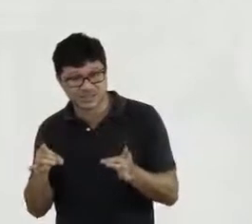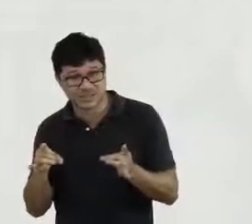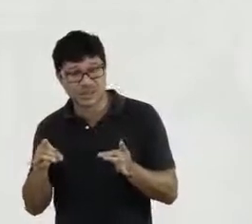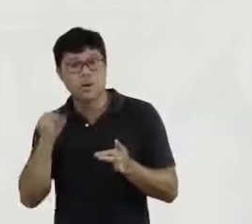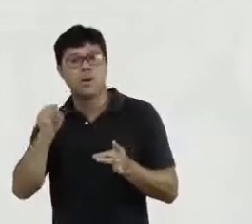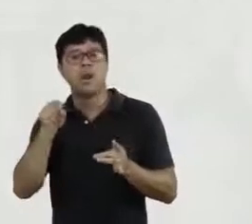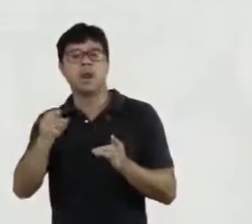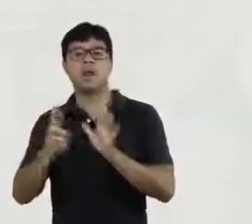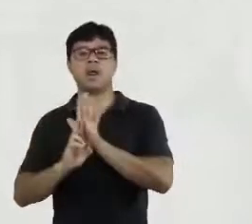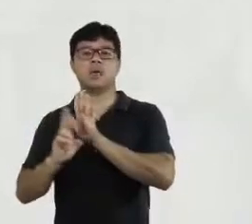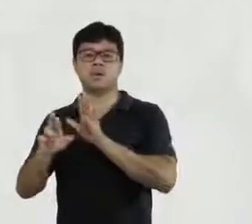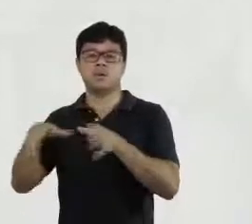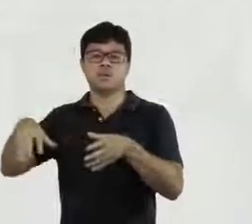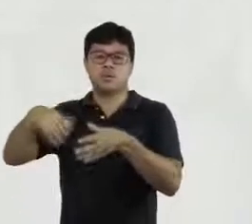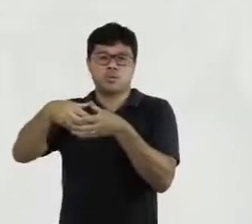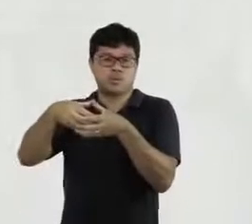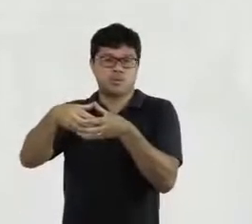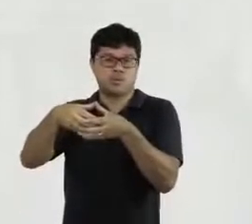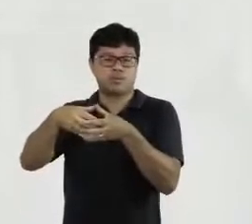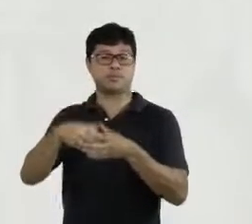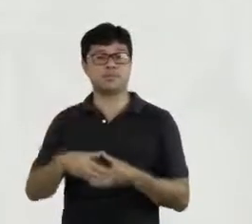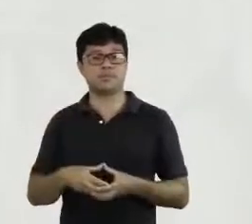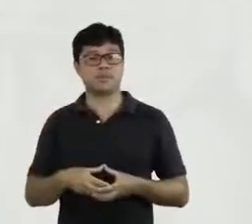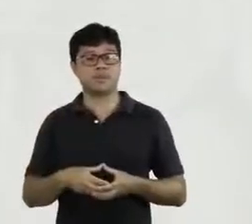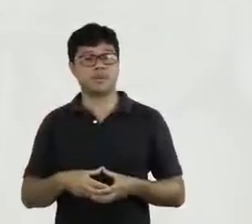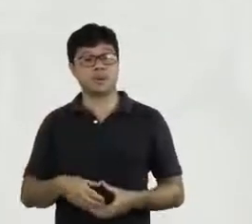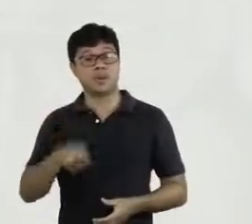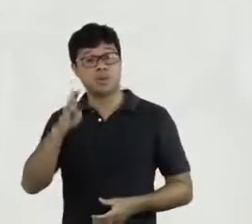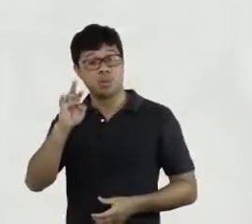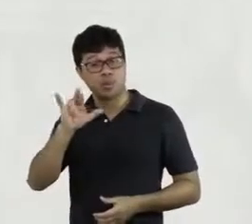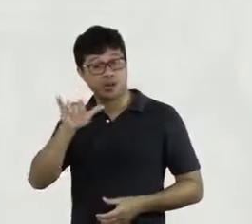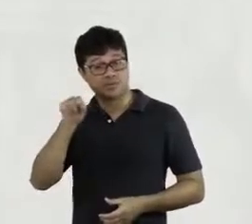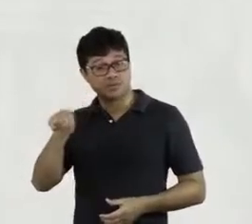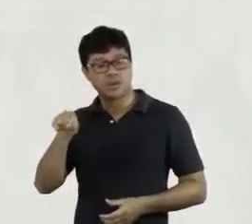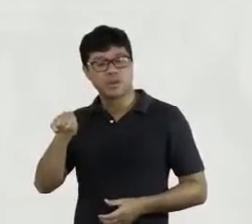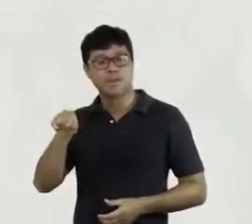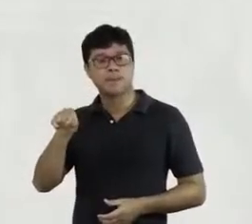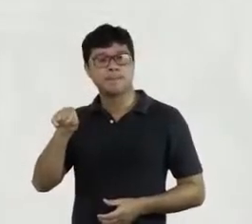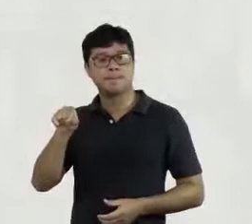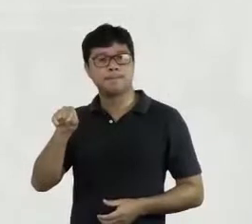de sua representação. As bibliografias denominadas